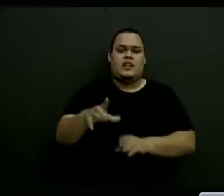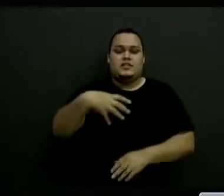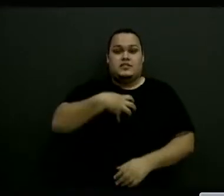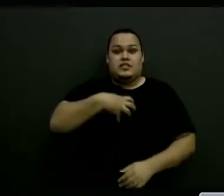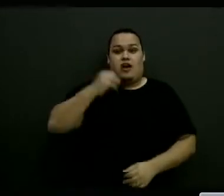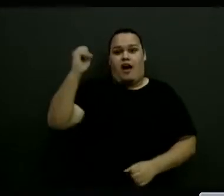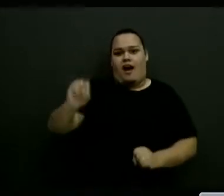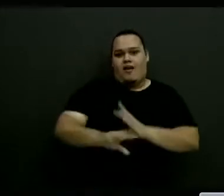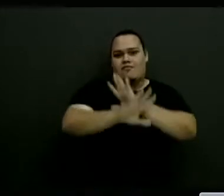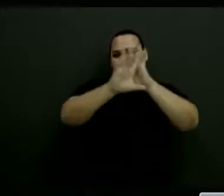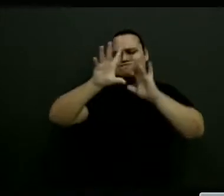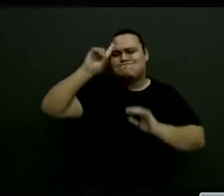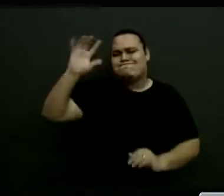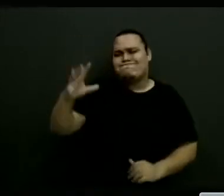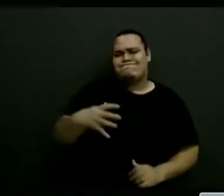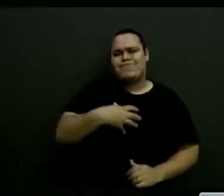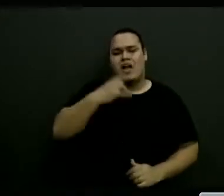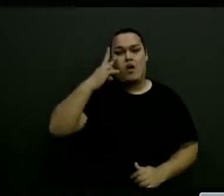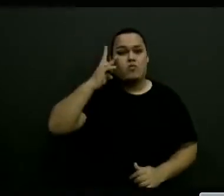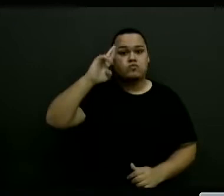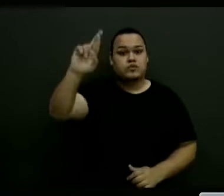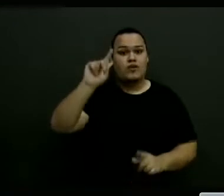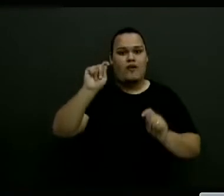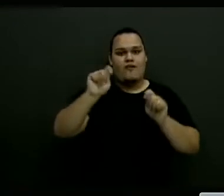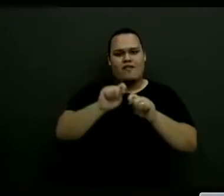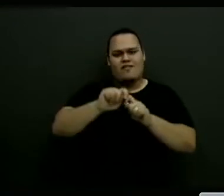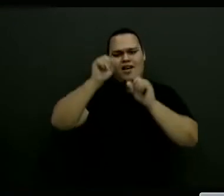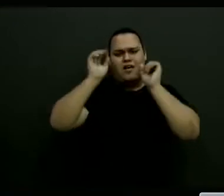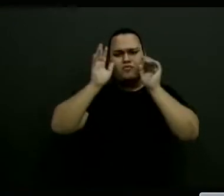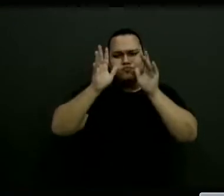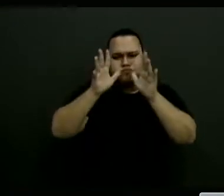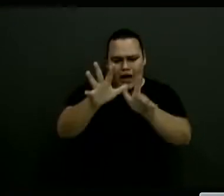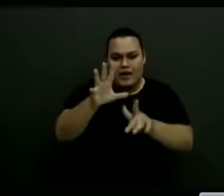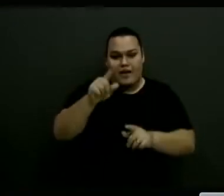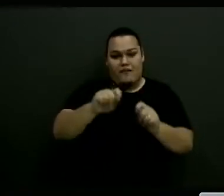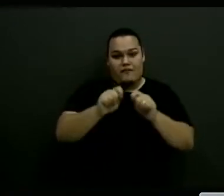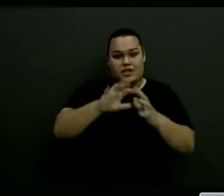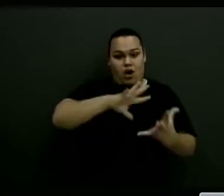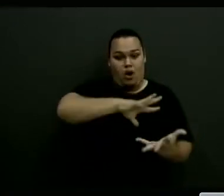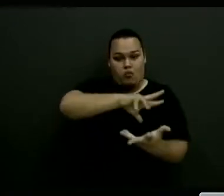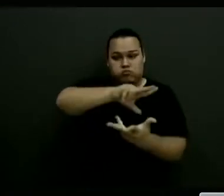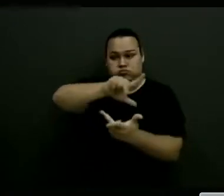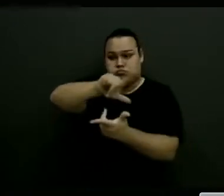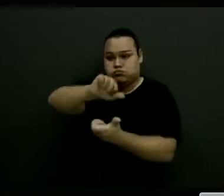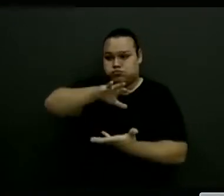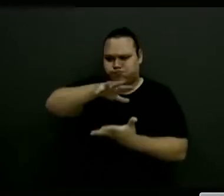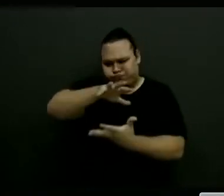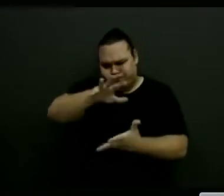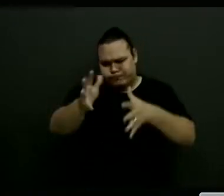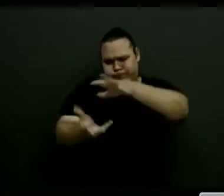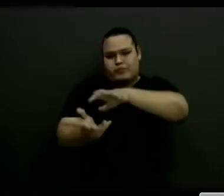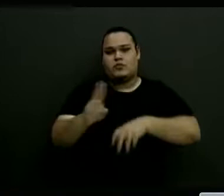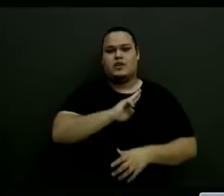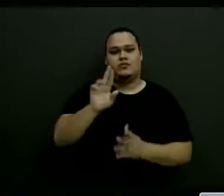Deus muda a atmosfera. Deus muda o ambiente de Brasil, em nome de Jesus.